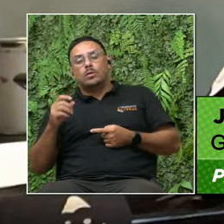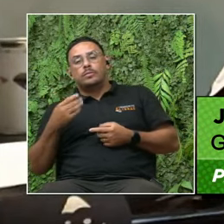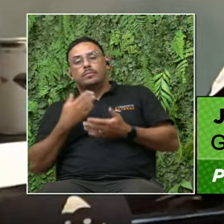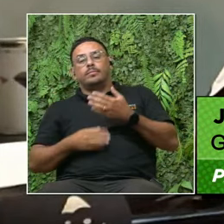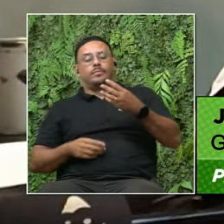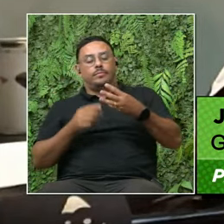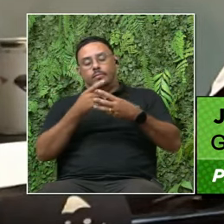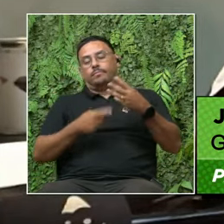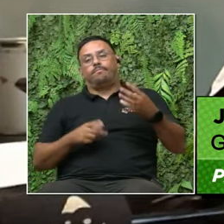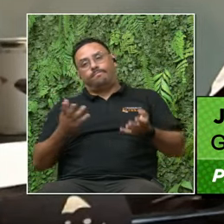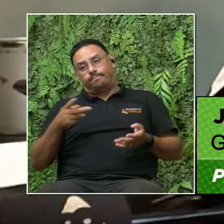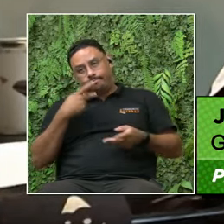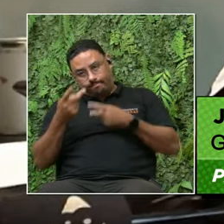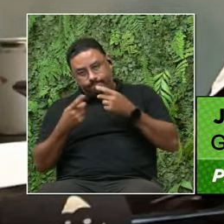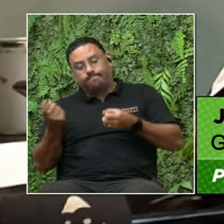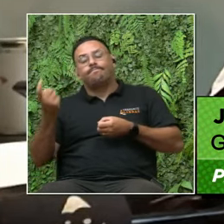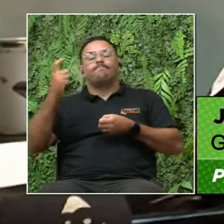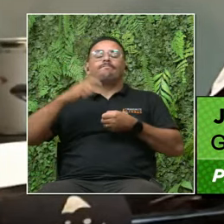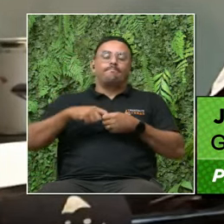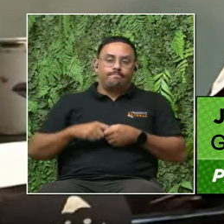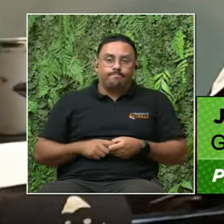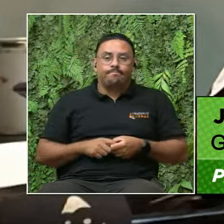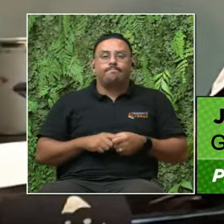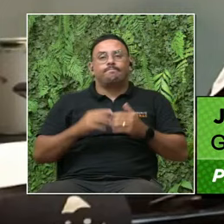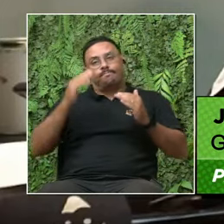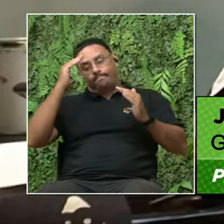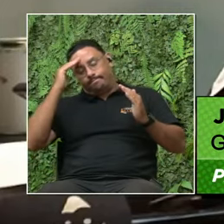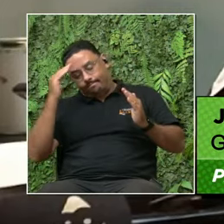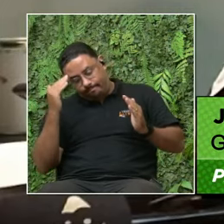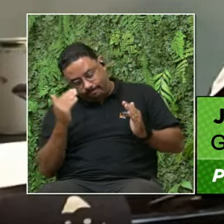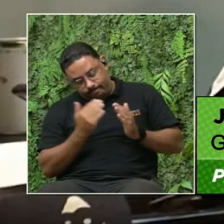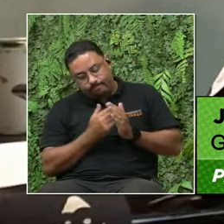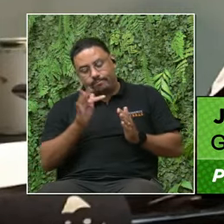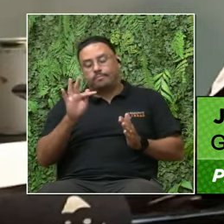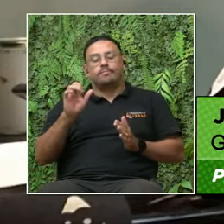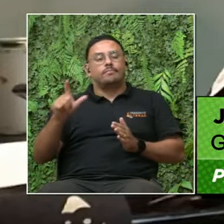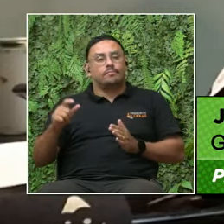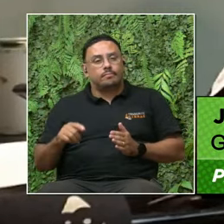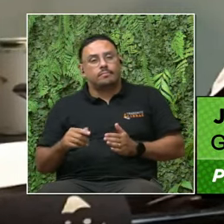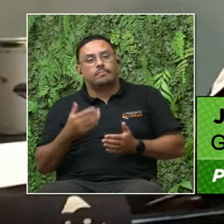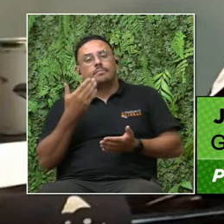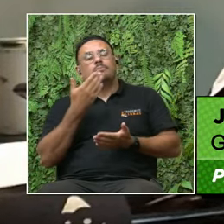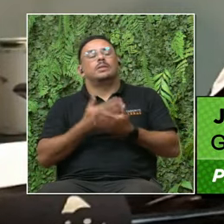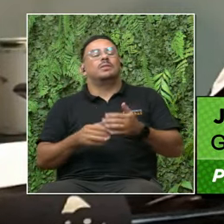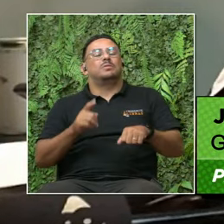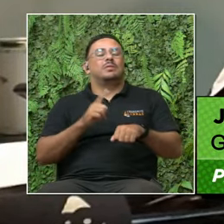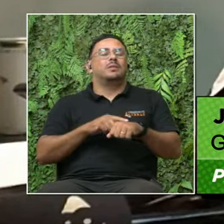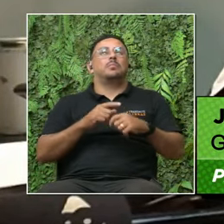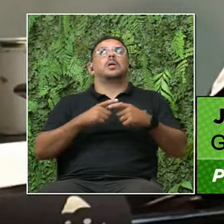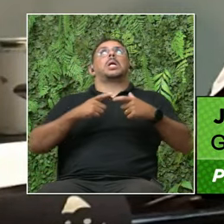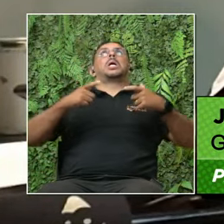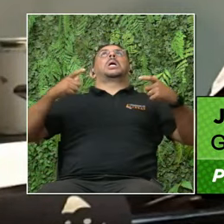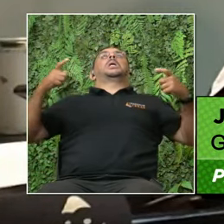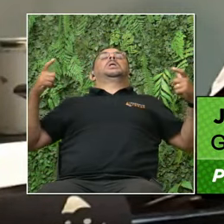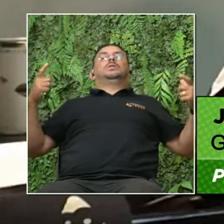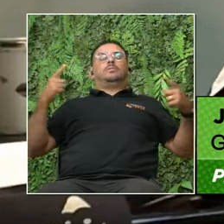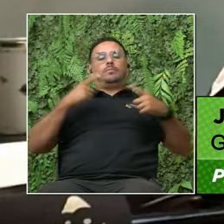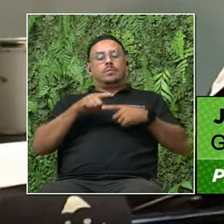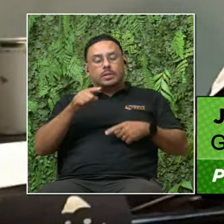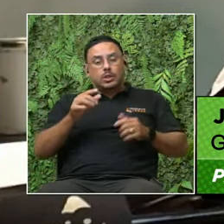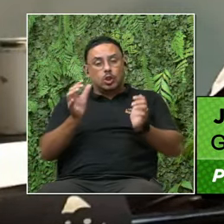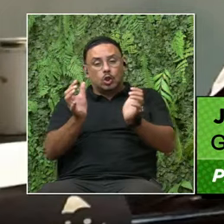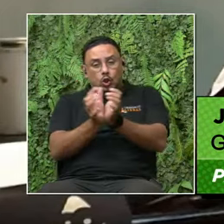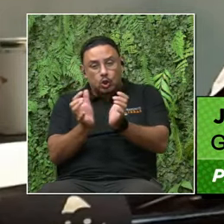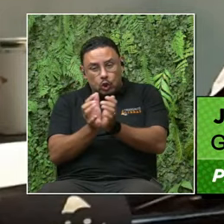eu volto a dizer muito respeito pelo Felipão mas o Atlético perdeu um tempo enorme já poderia porque esse elenco é para